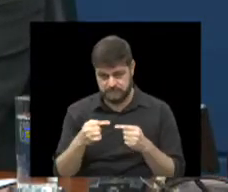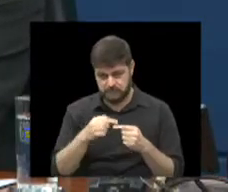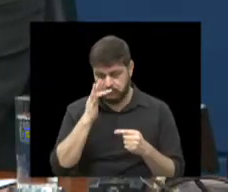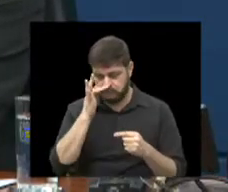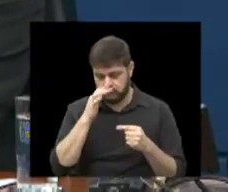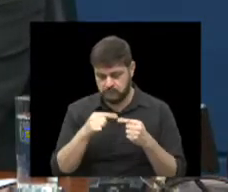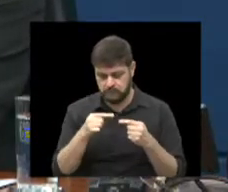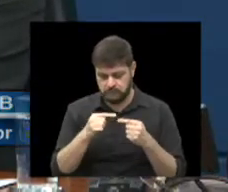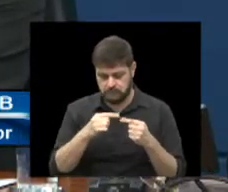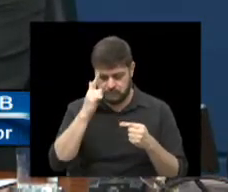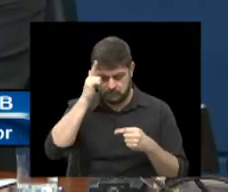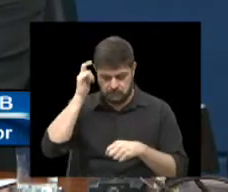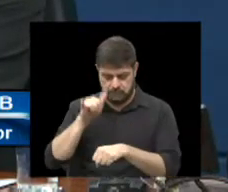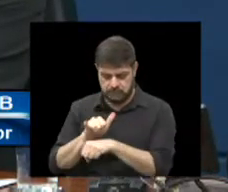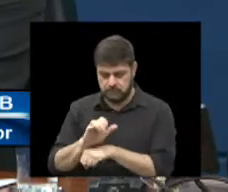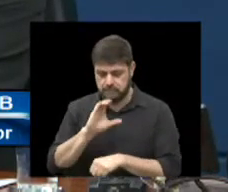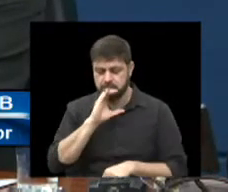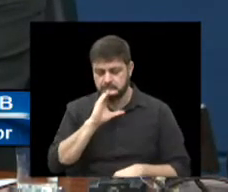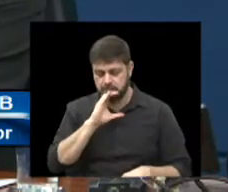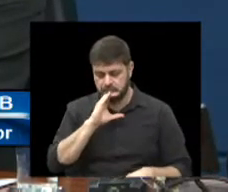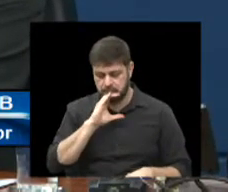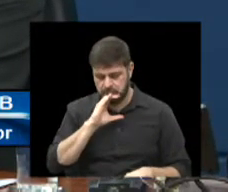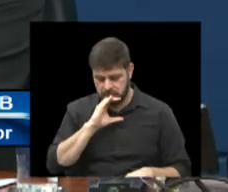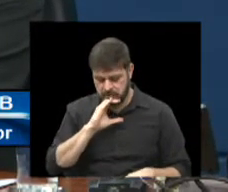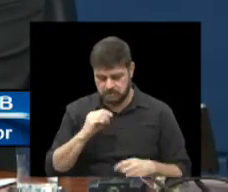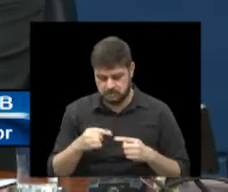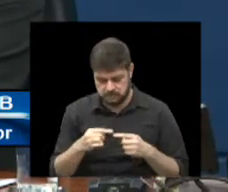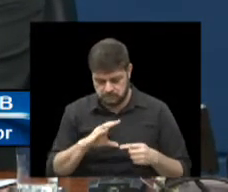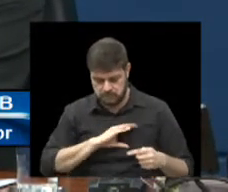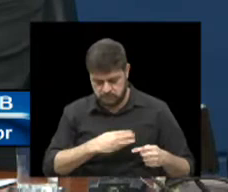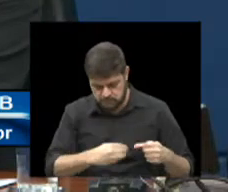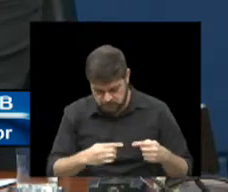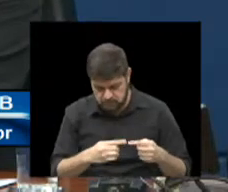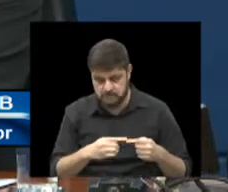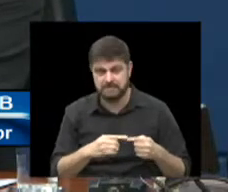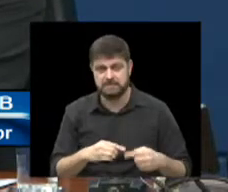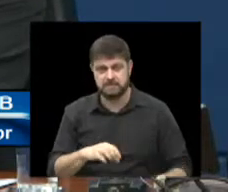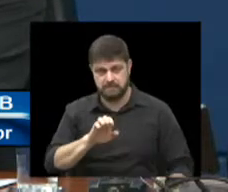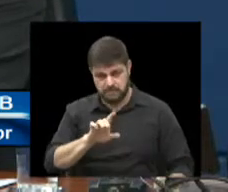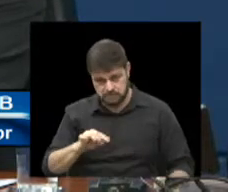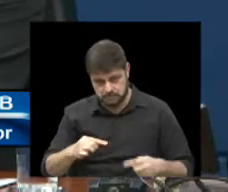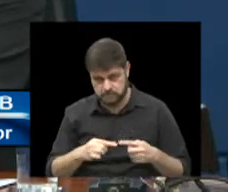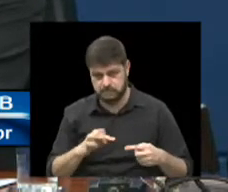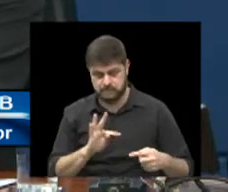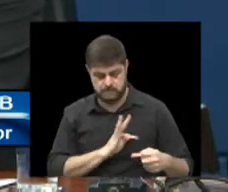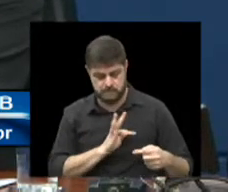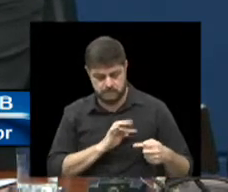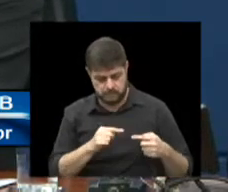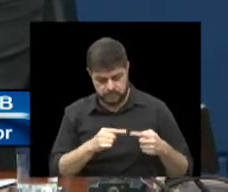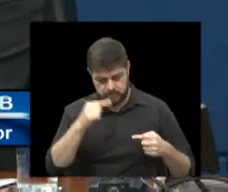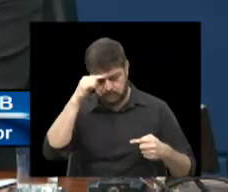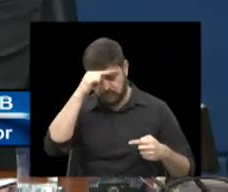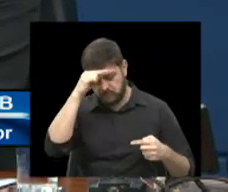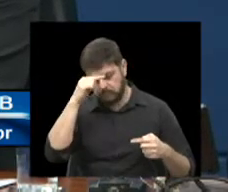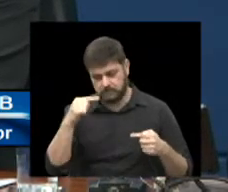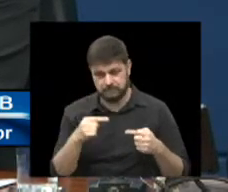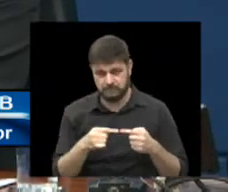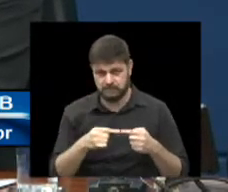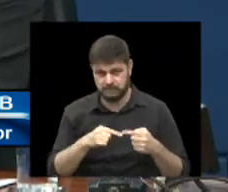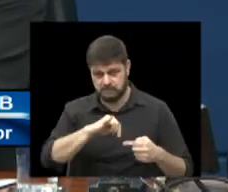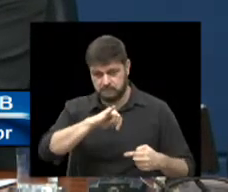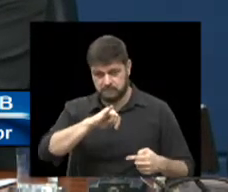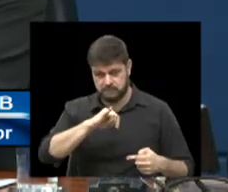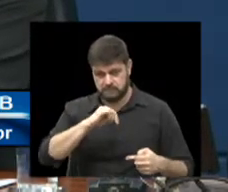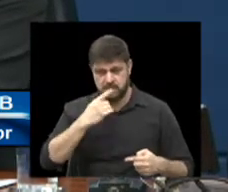sim. Flores, sim. Aurélio Cláudio ausente. Campos Filho, sim. Carlão do PT, sim. Carmo Luiz, sim. Edson Ribeiro, sim. Fernando Mendes, sim. Felipe Marquesi, sim.